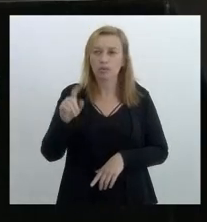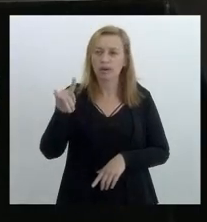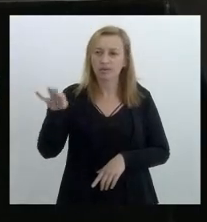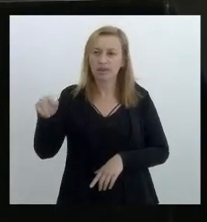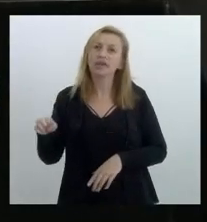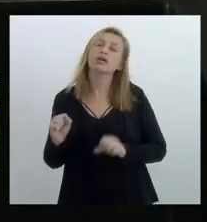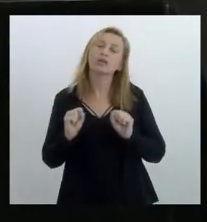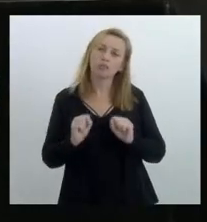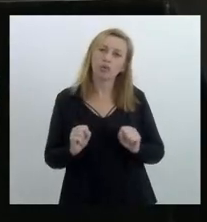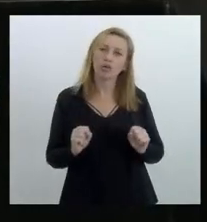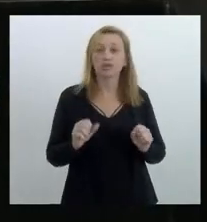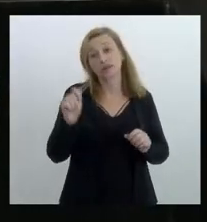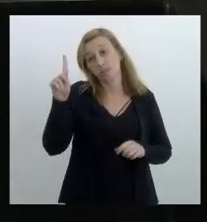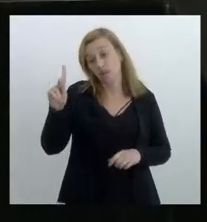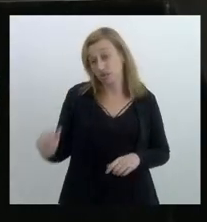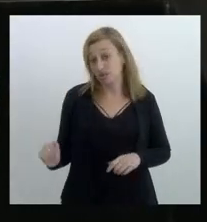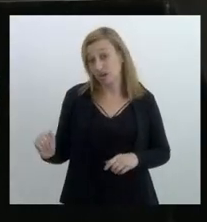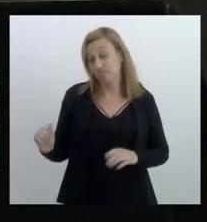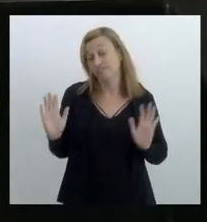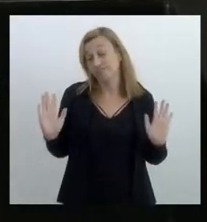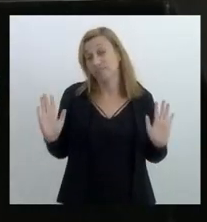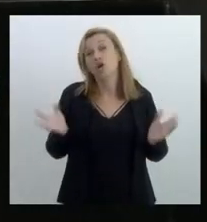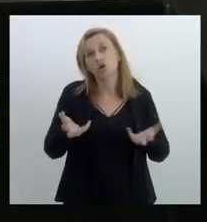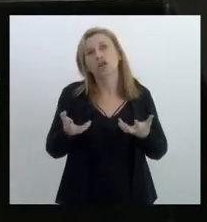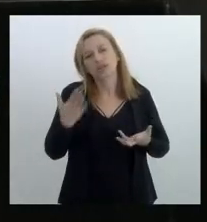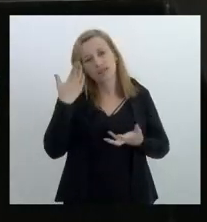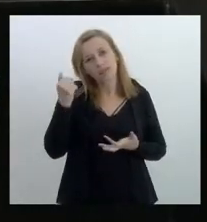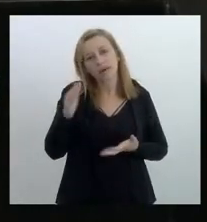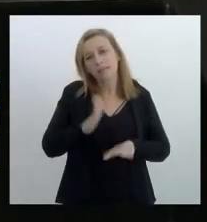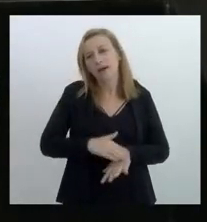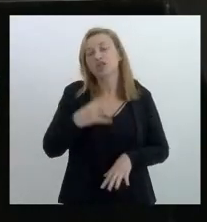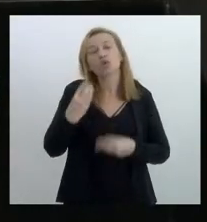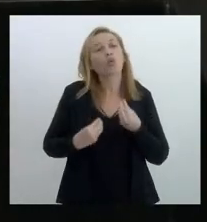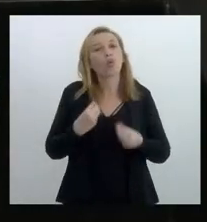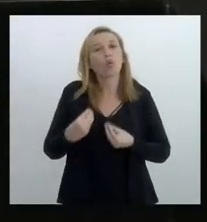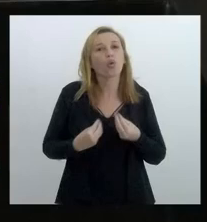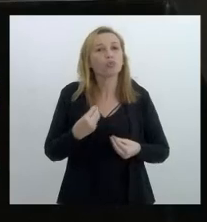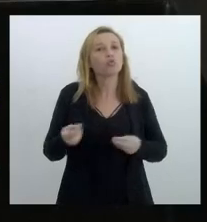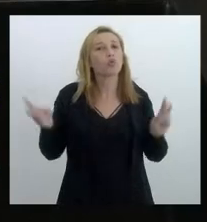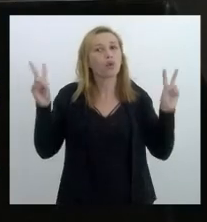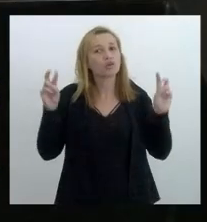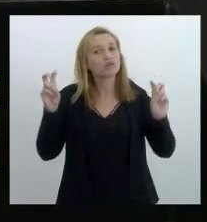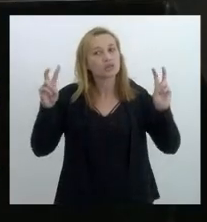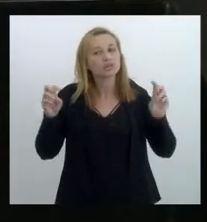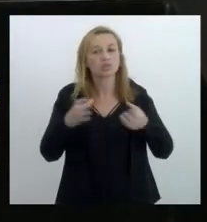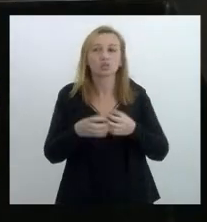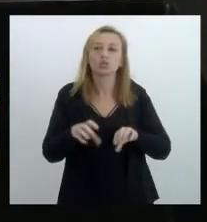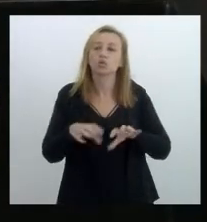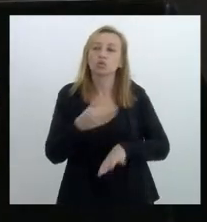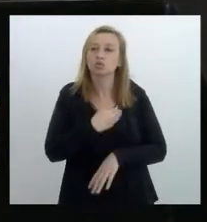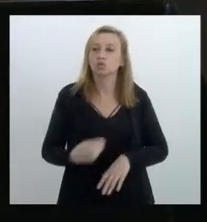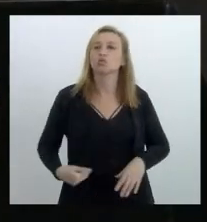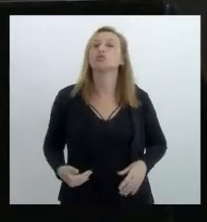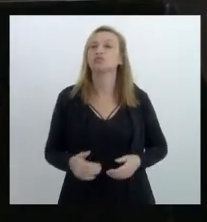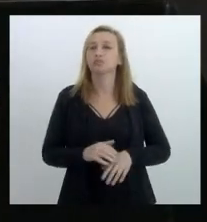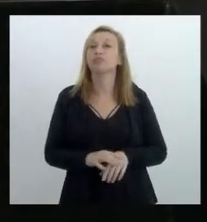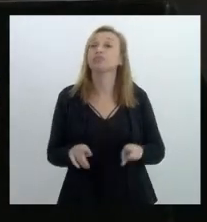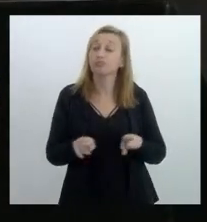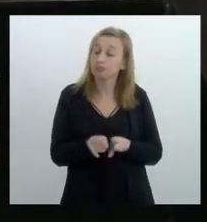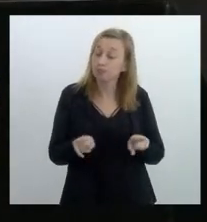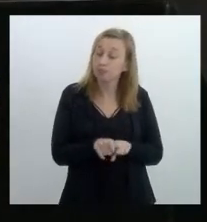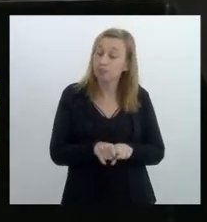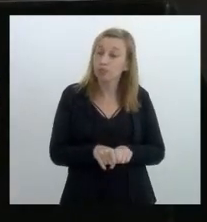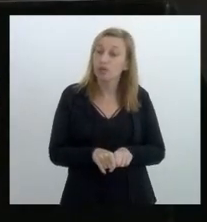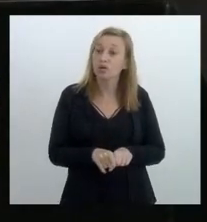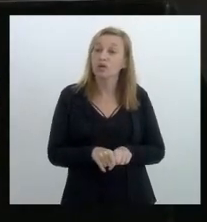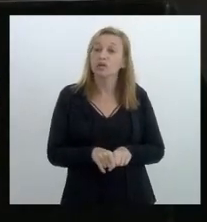podem se aposentar. Então, eu queria saber um pouco mais como fica a questão dos concursos públicos. E também a questão